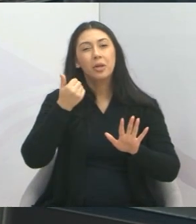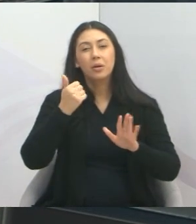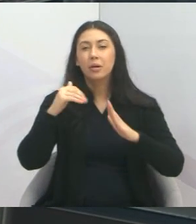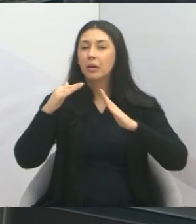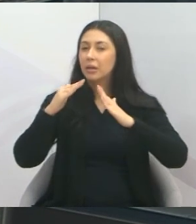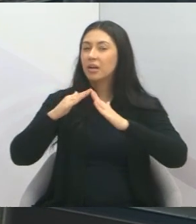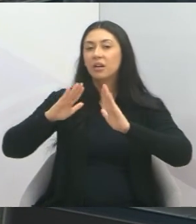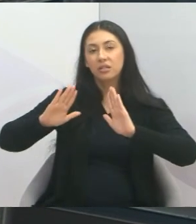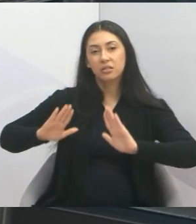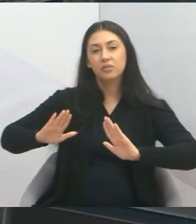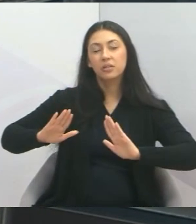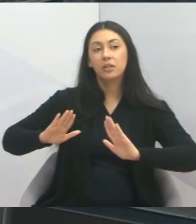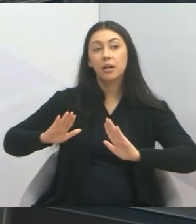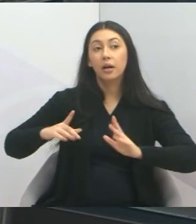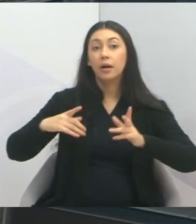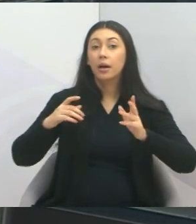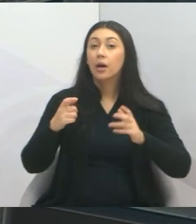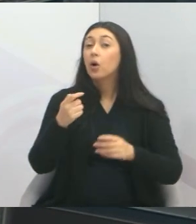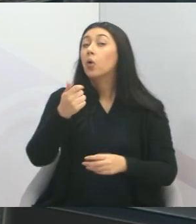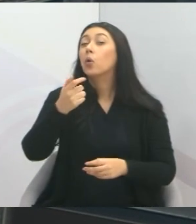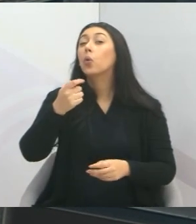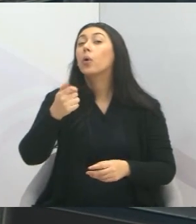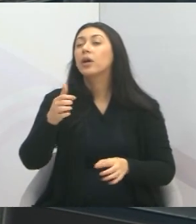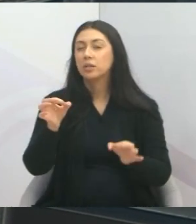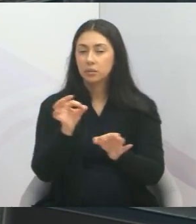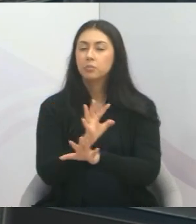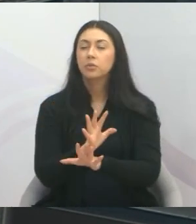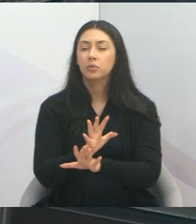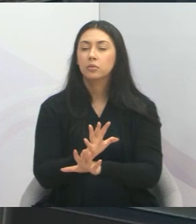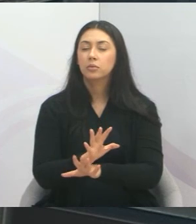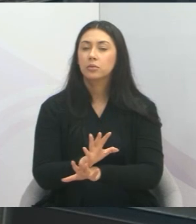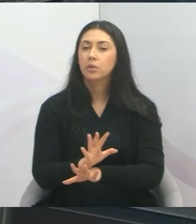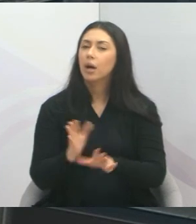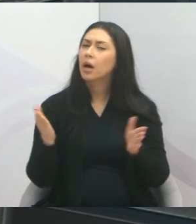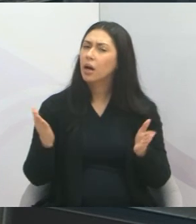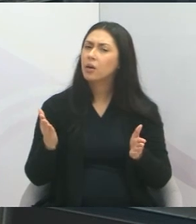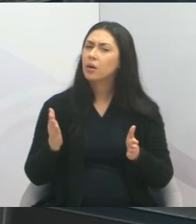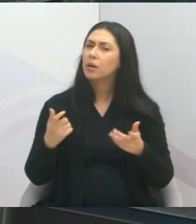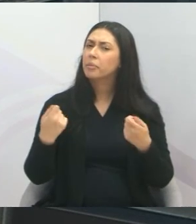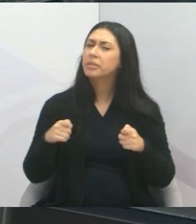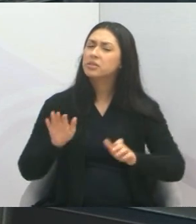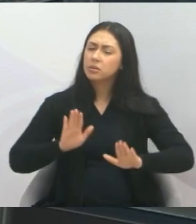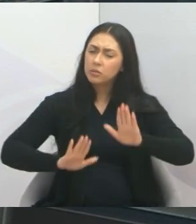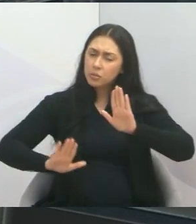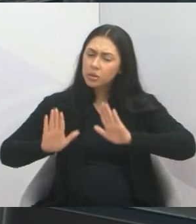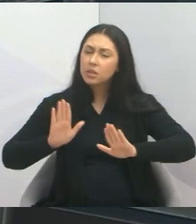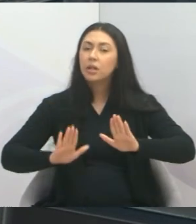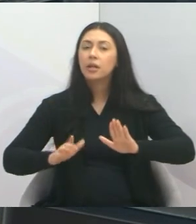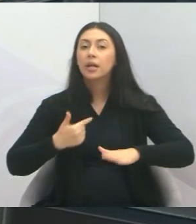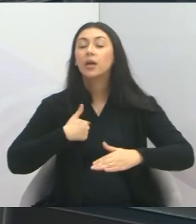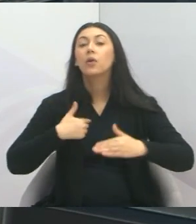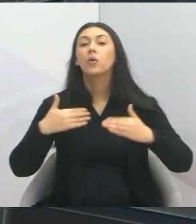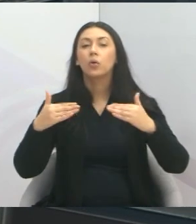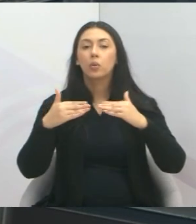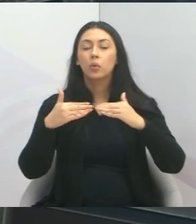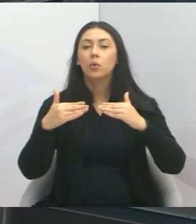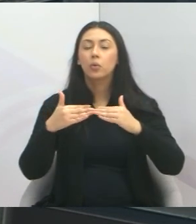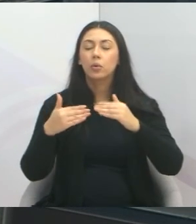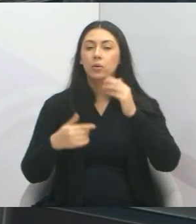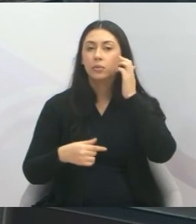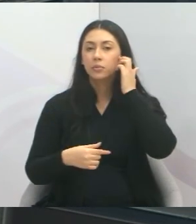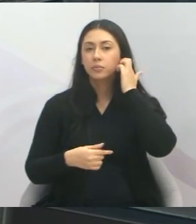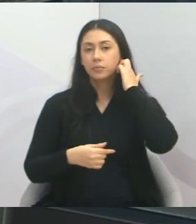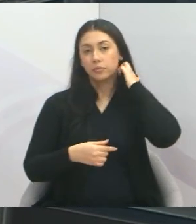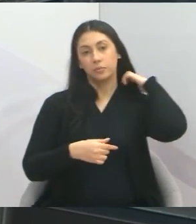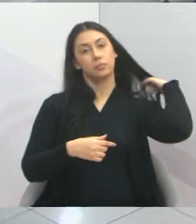deve deixar esse servidores em casa tá faltando pouco tá faltando pouco então eu acho que a gente tem que ter essa cautela mas voto favorável ao pedido de